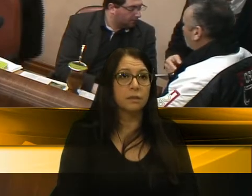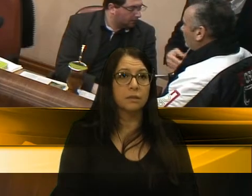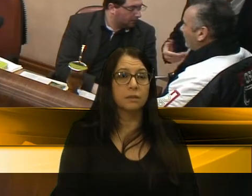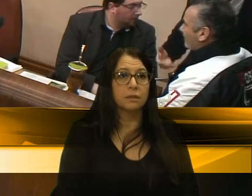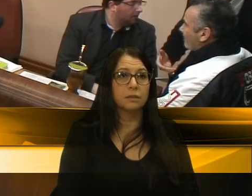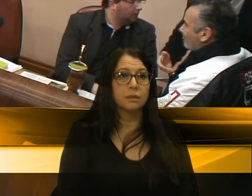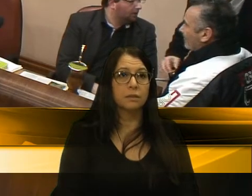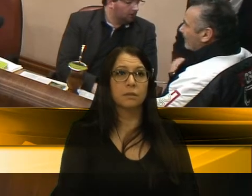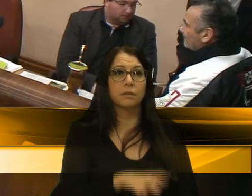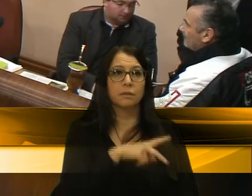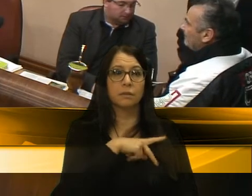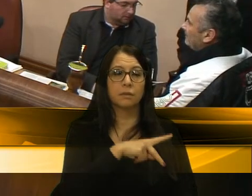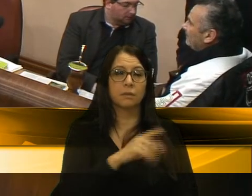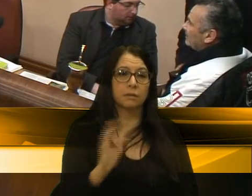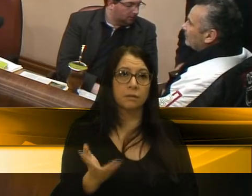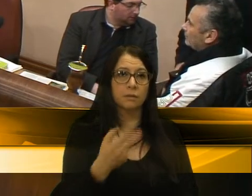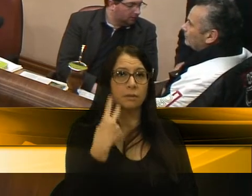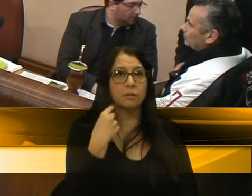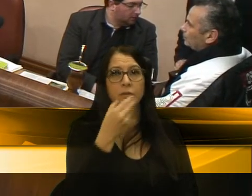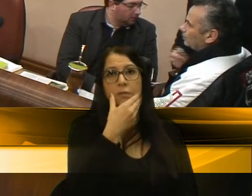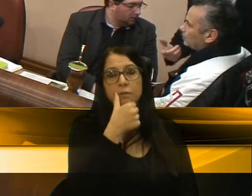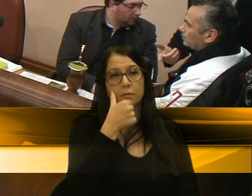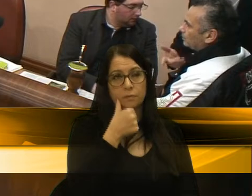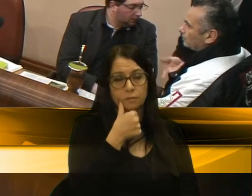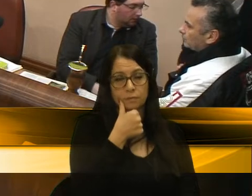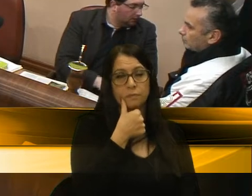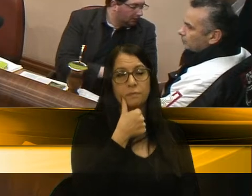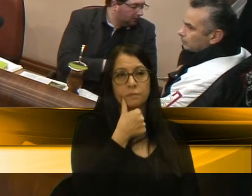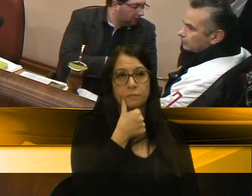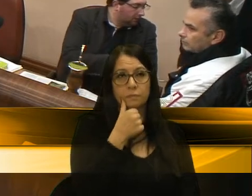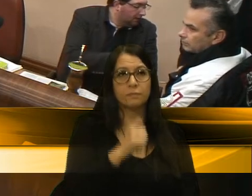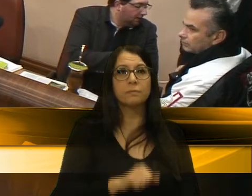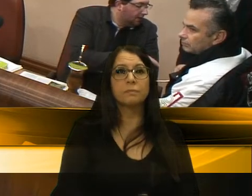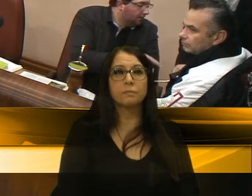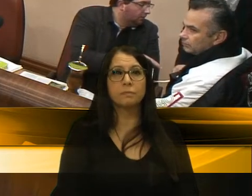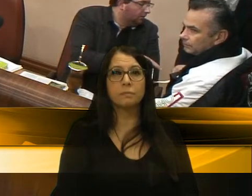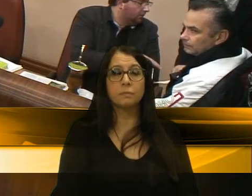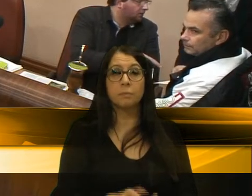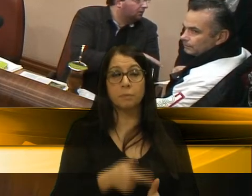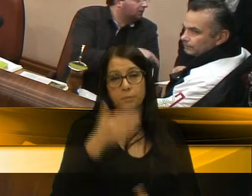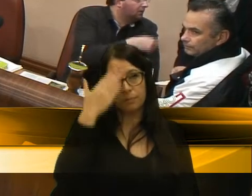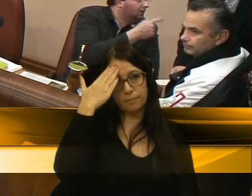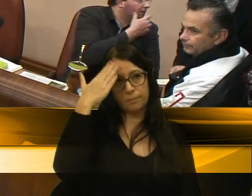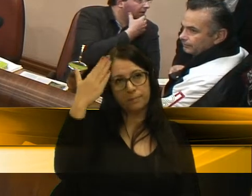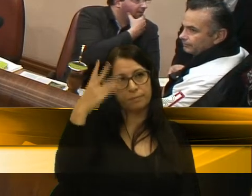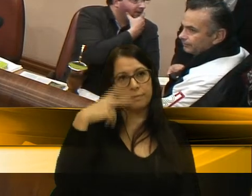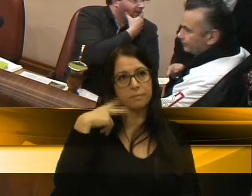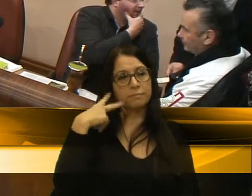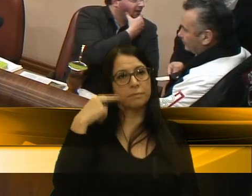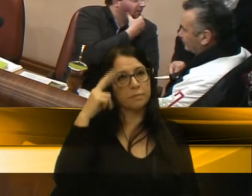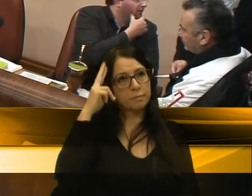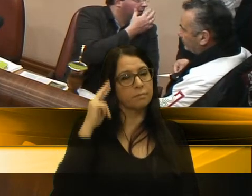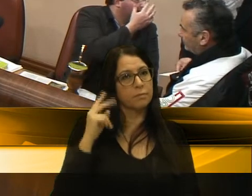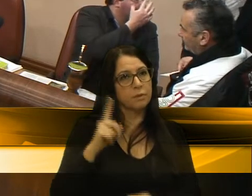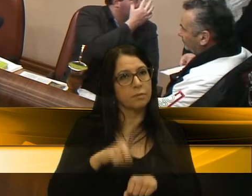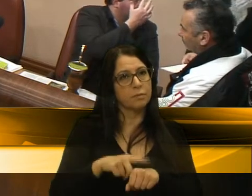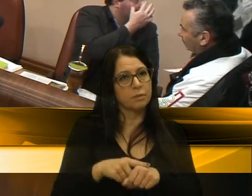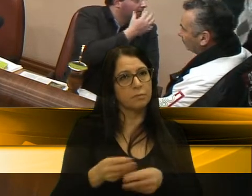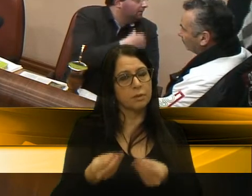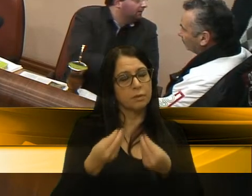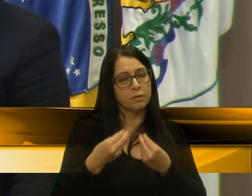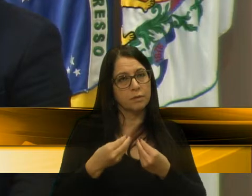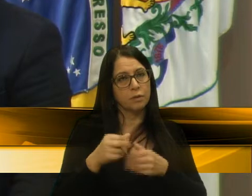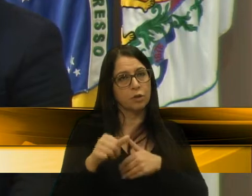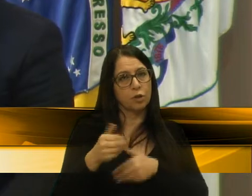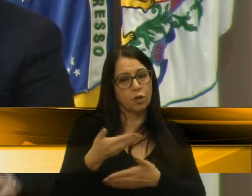Senhor presidente, senhoras vereadoras, senhores vereadores, primeiramente agradecer ao vereador Rafael Bueno pela nossa